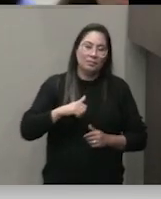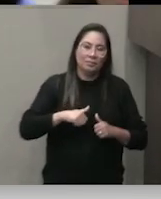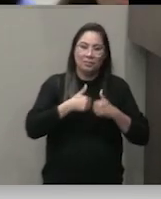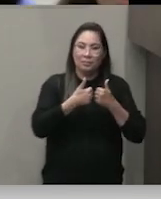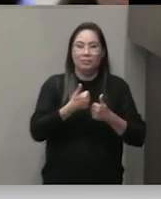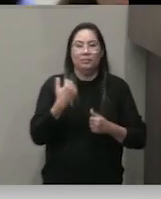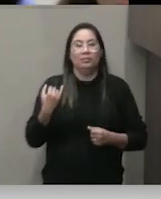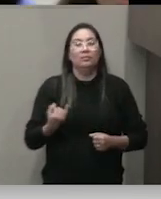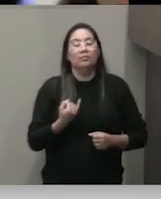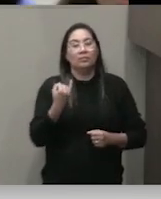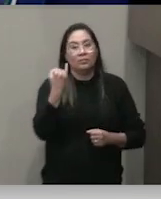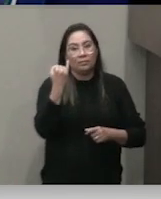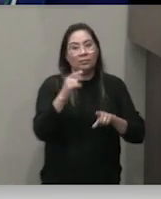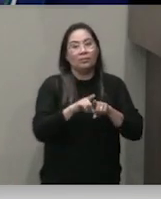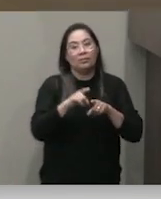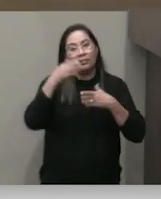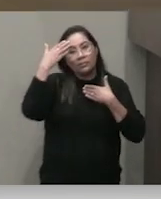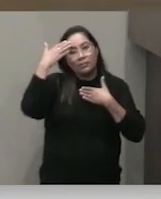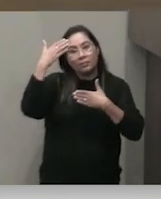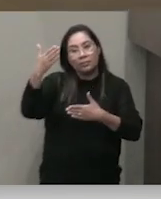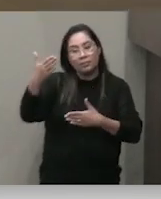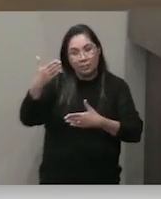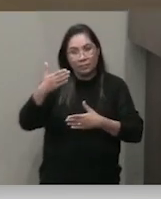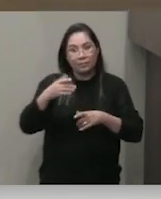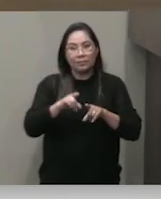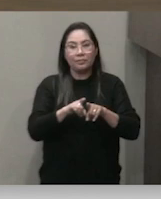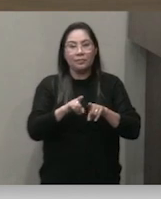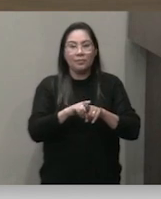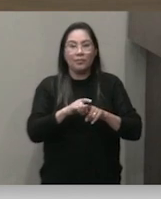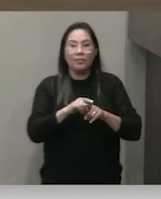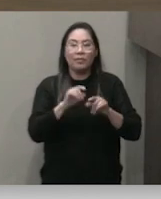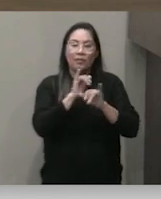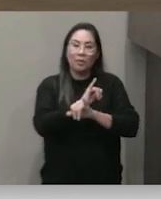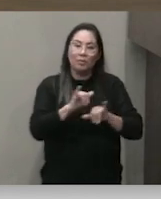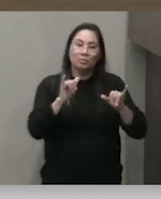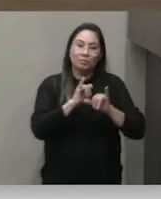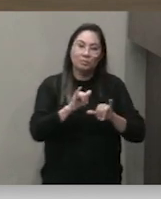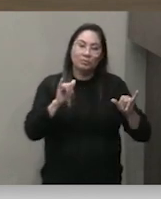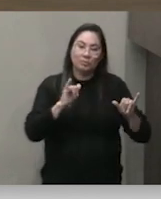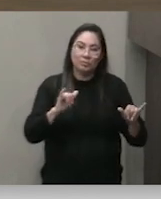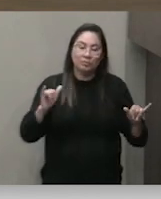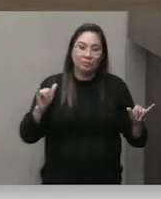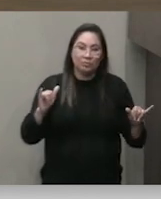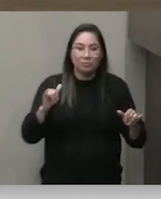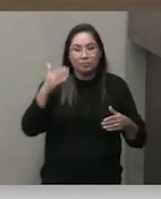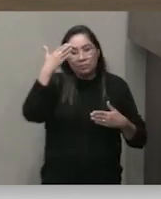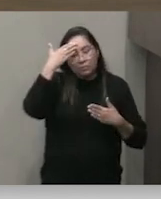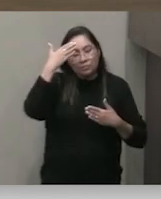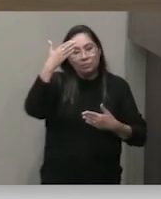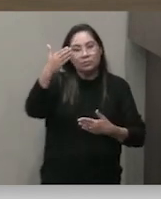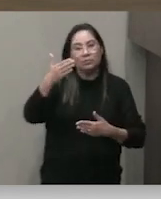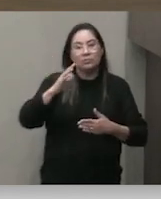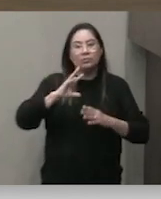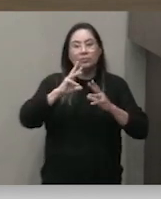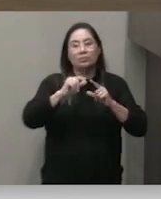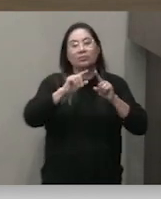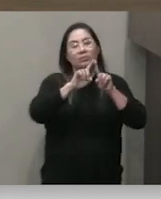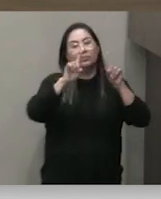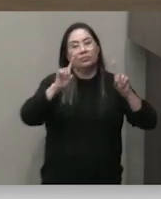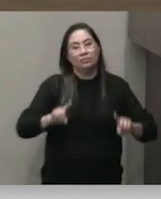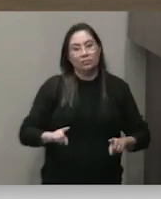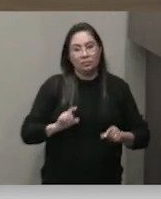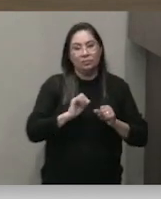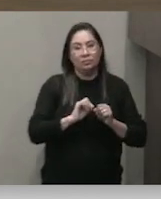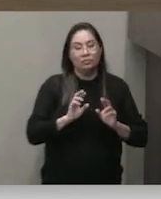aqui um agradecimento publicamente e que seja colocado aos anais dessa casa um elogio a esses servidores que sim